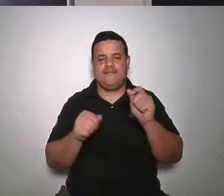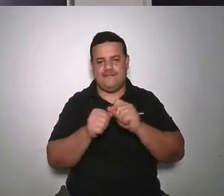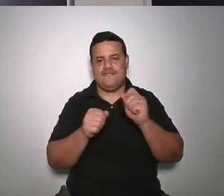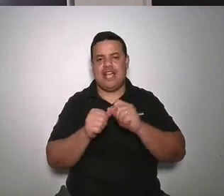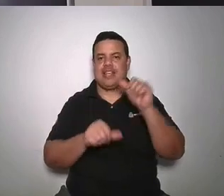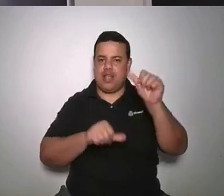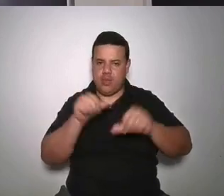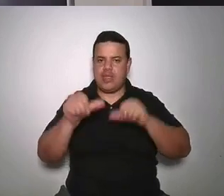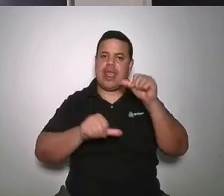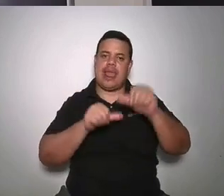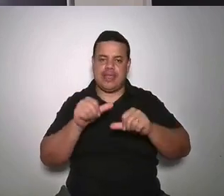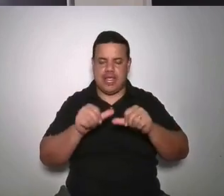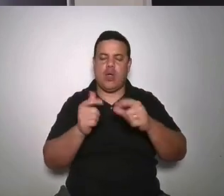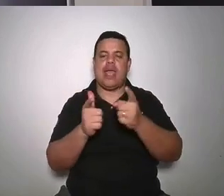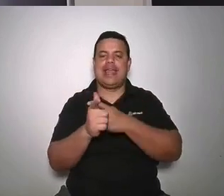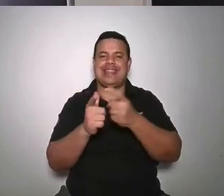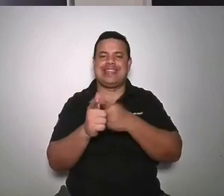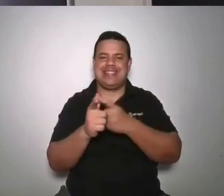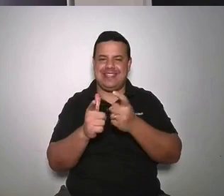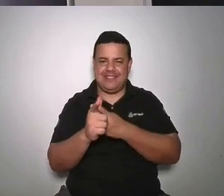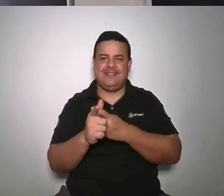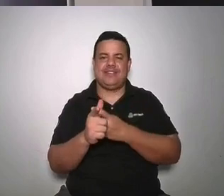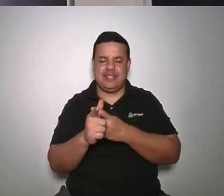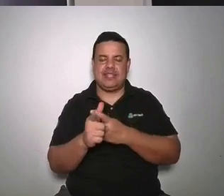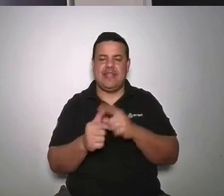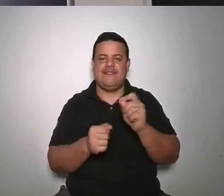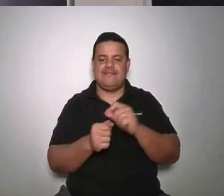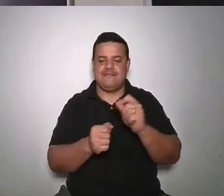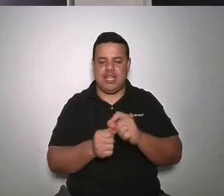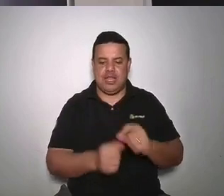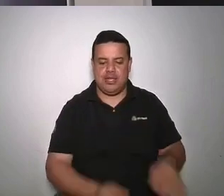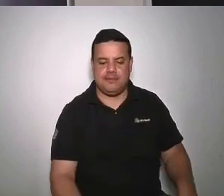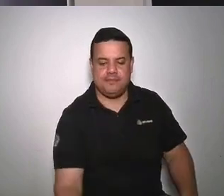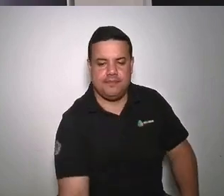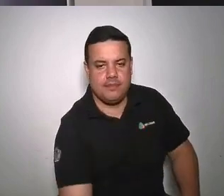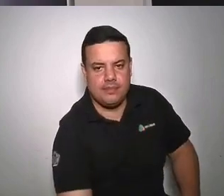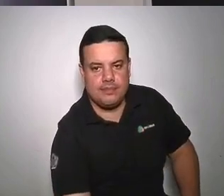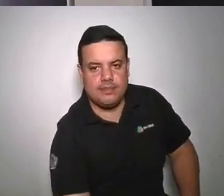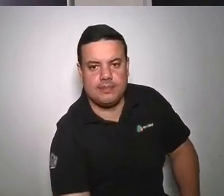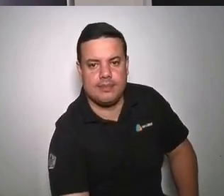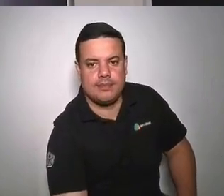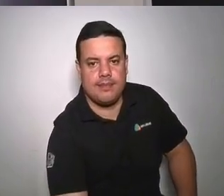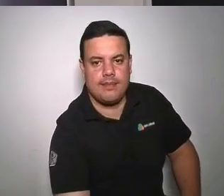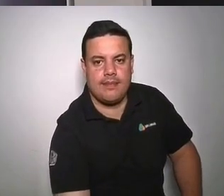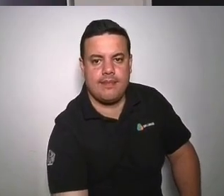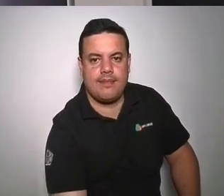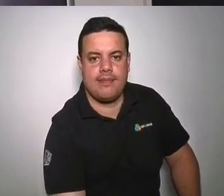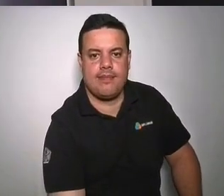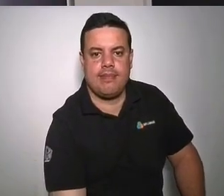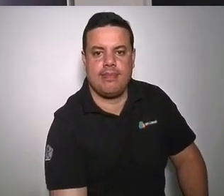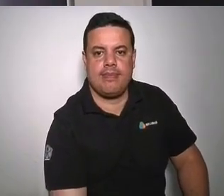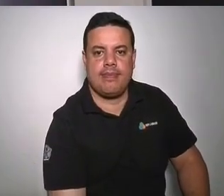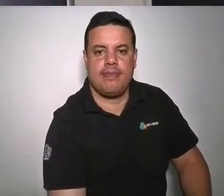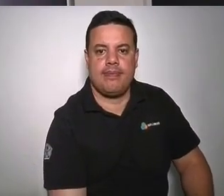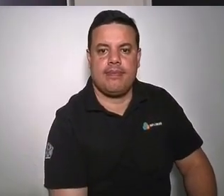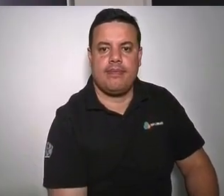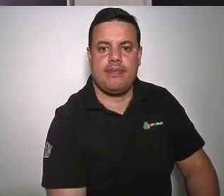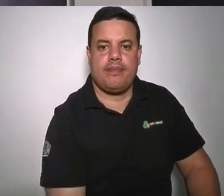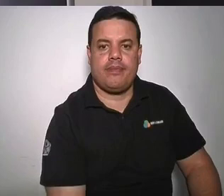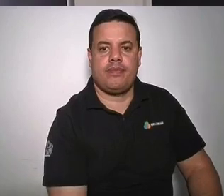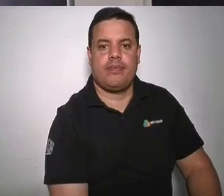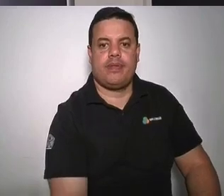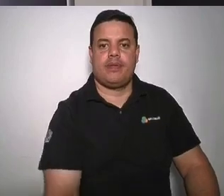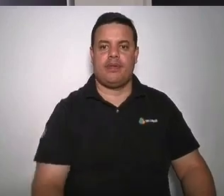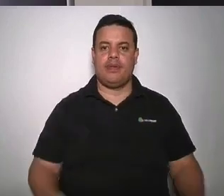sobre a dívida pública municipal, dispositivo da relação. Então, são vários itens, são 63 artigos.